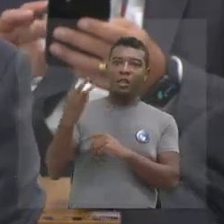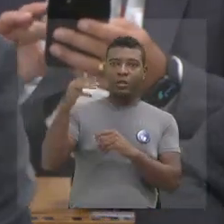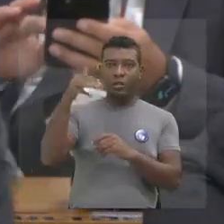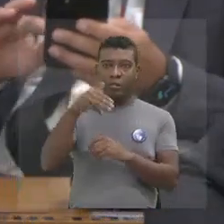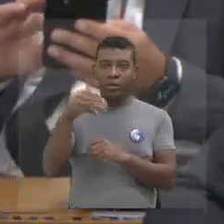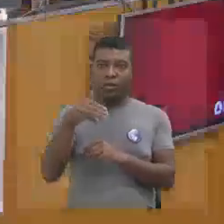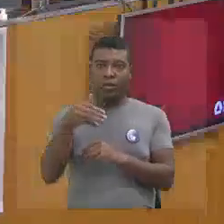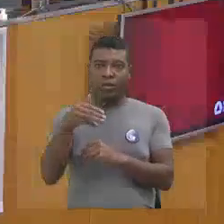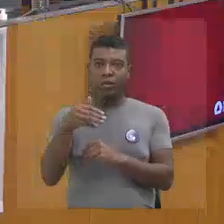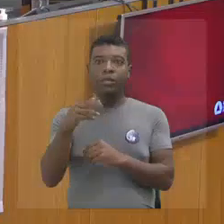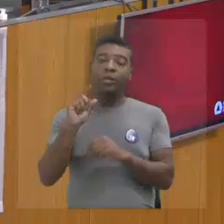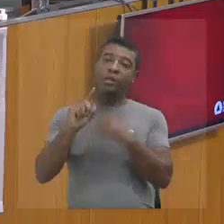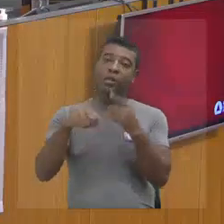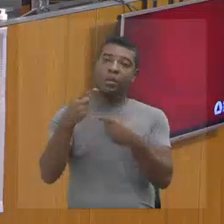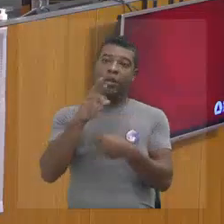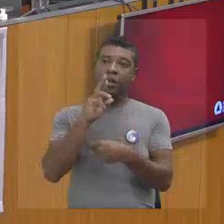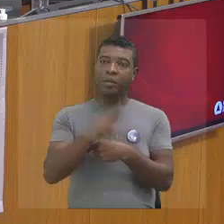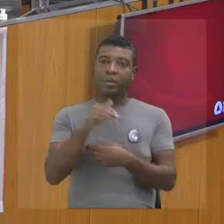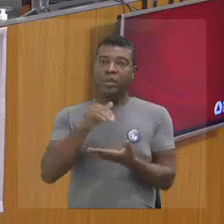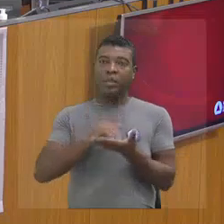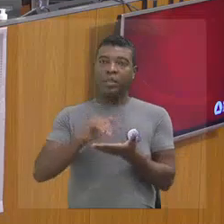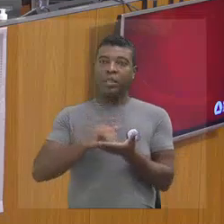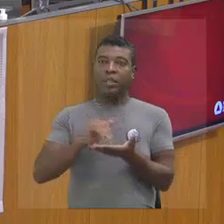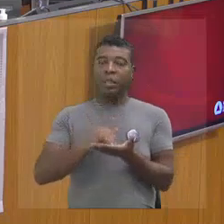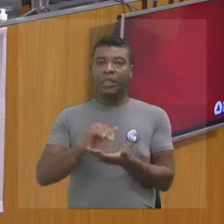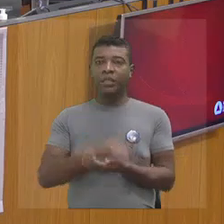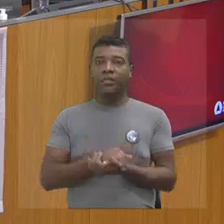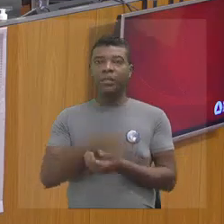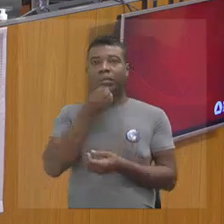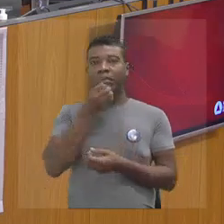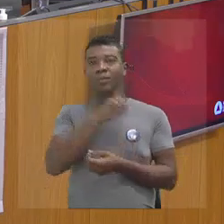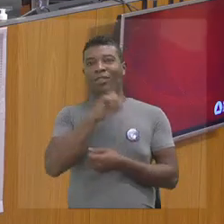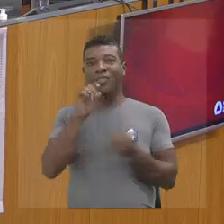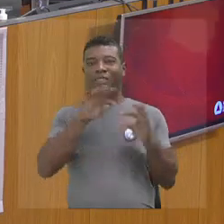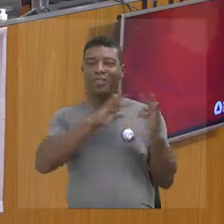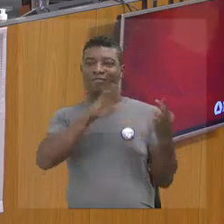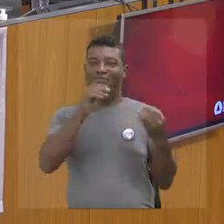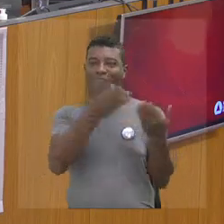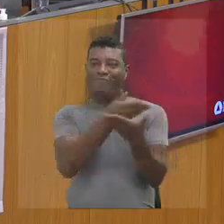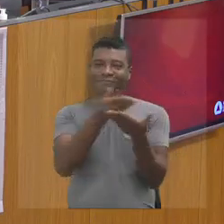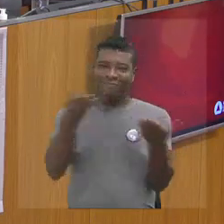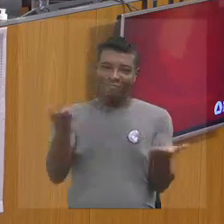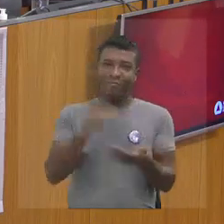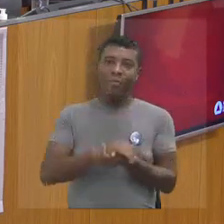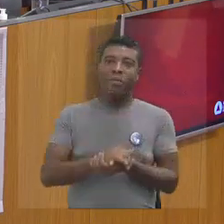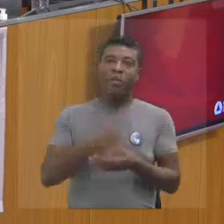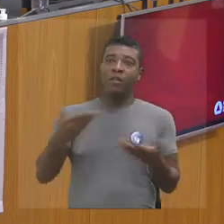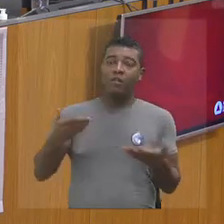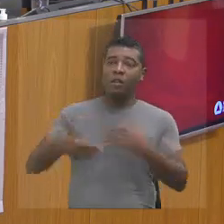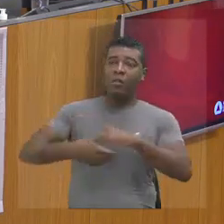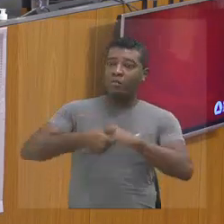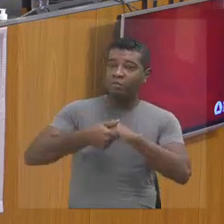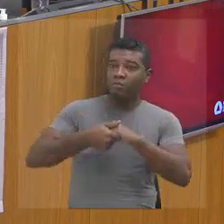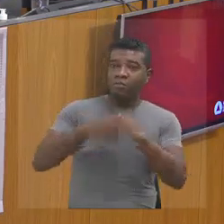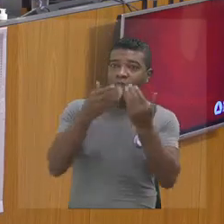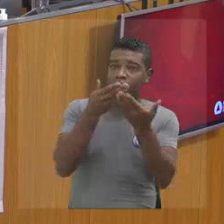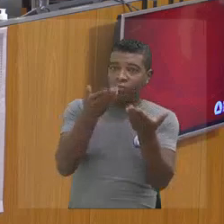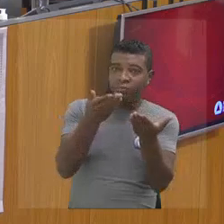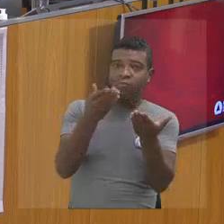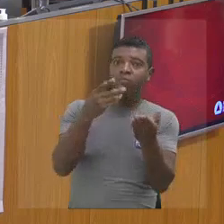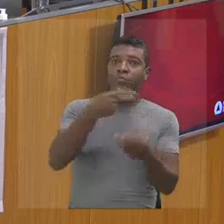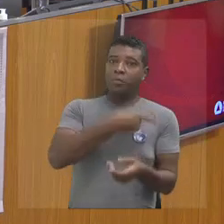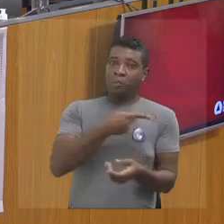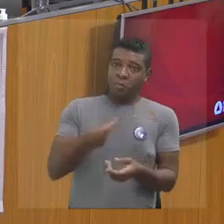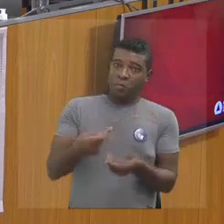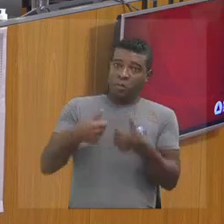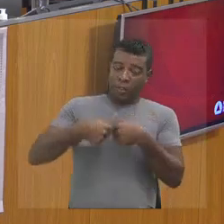secretária bom dia a todos e a todas quero cumprimentar o nosso Presidente tem feito um